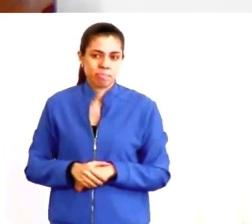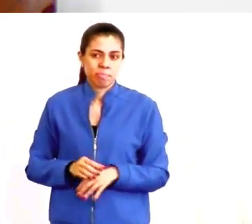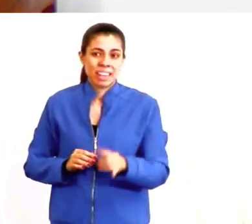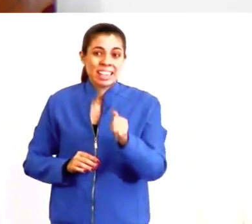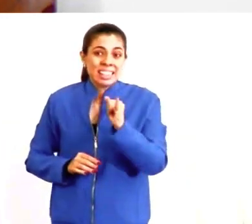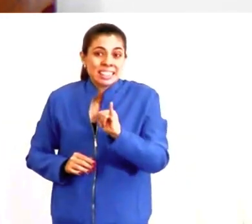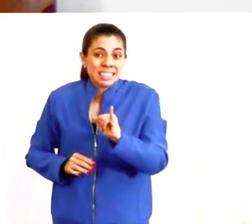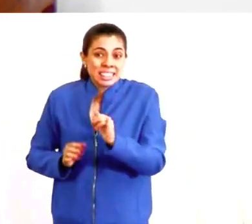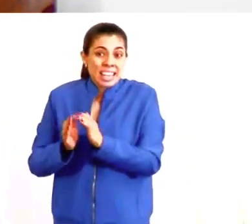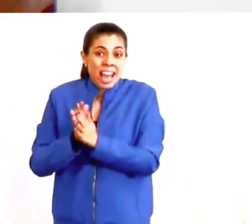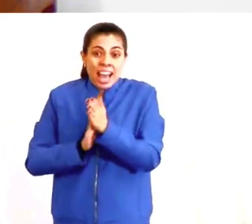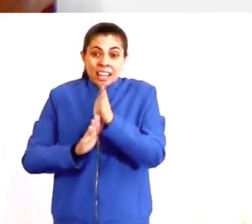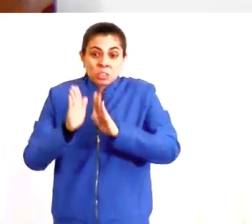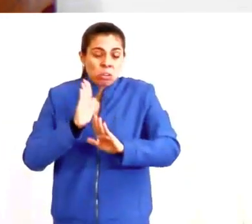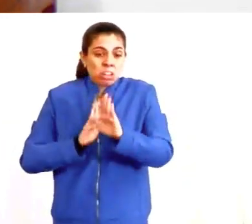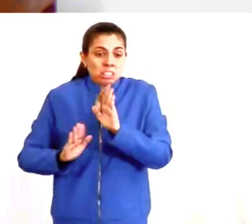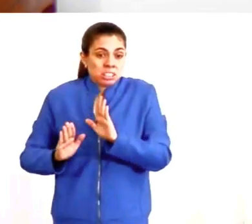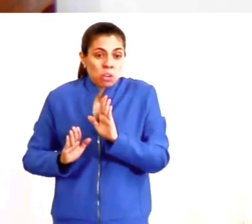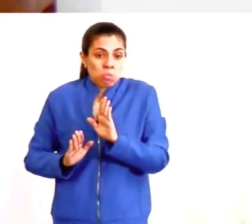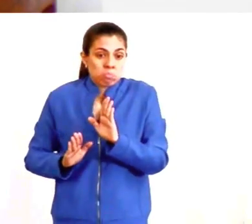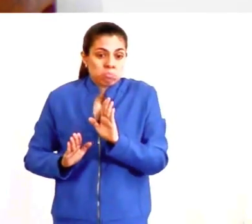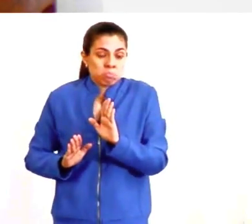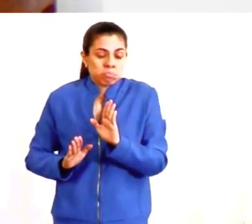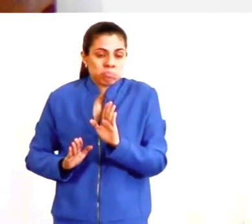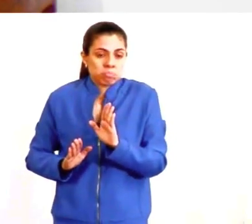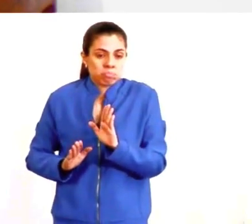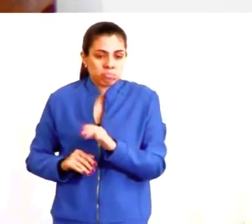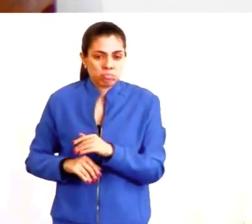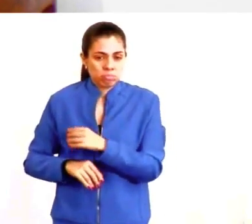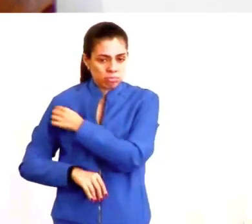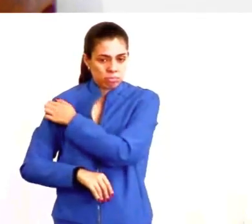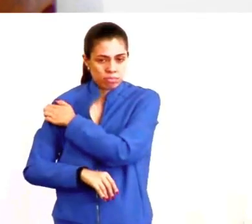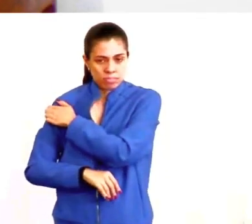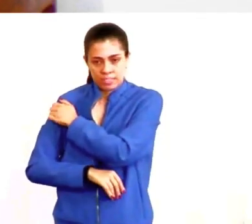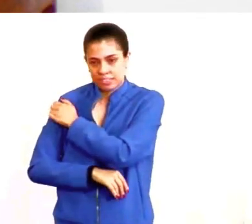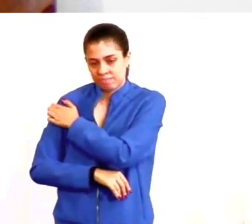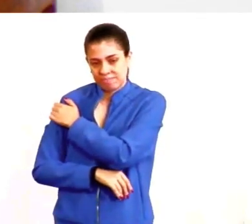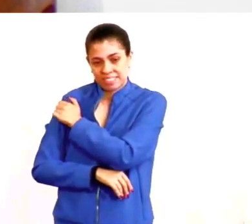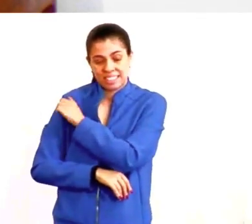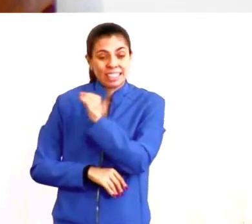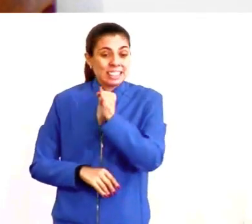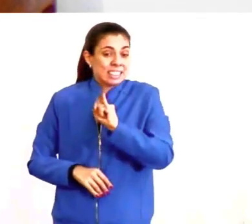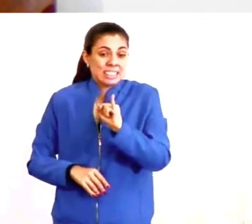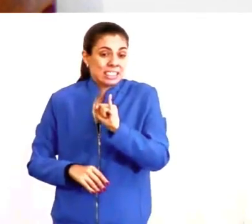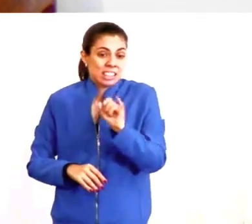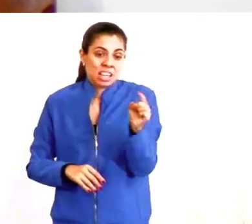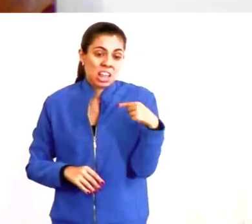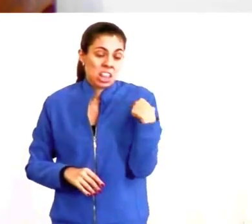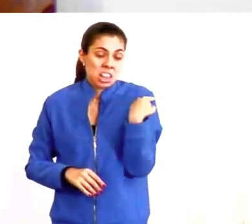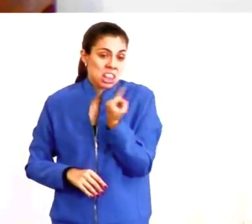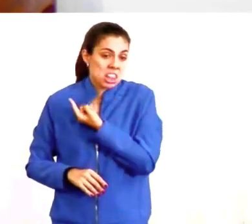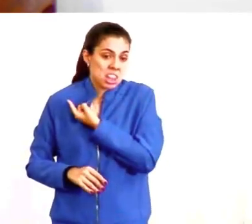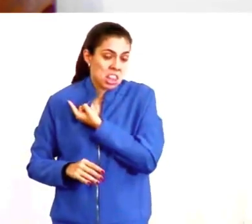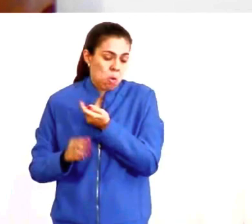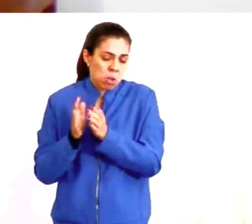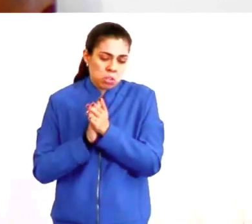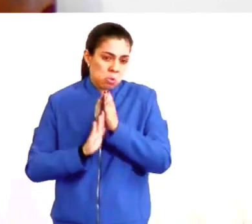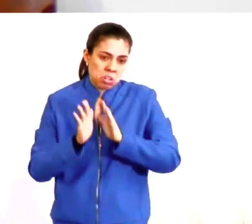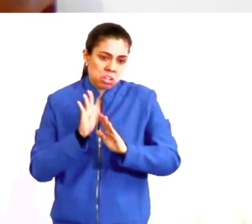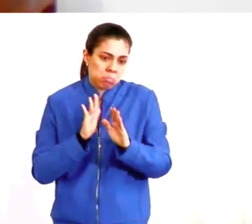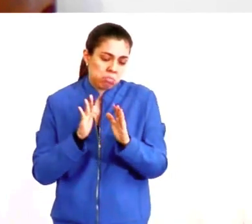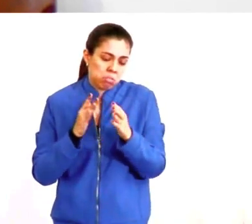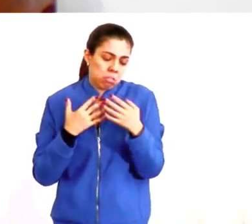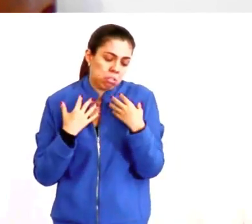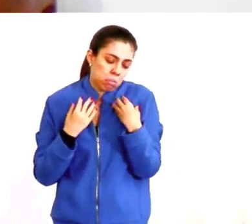parte da nossa vida, quando a adoração não é parte da nossa vida, naturalmente nos